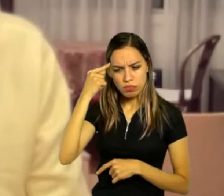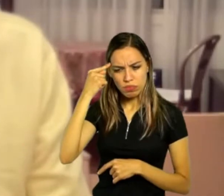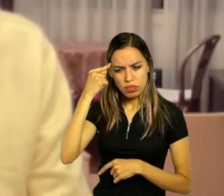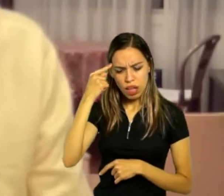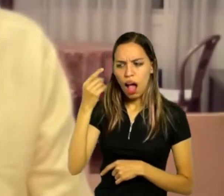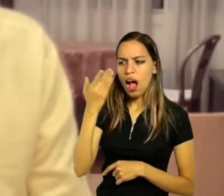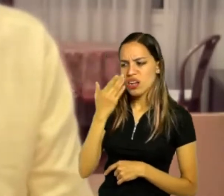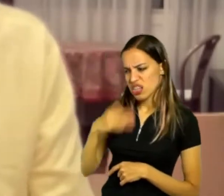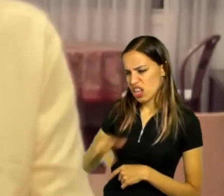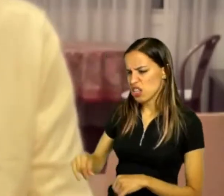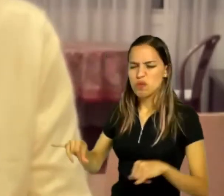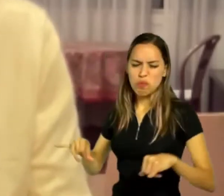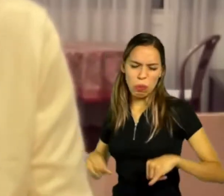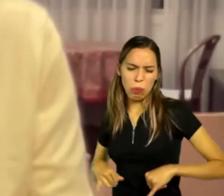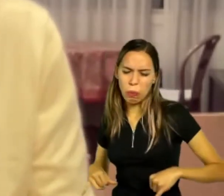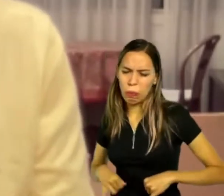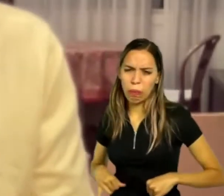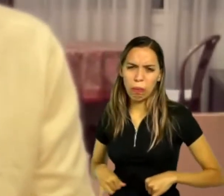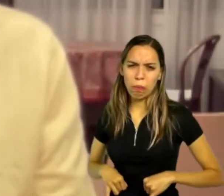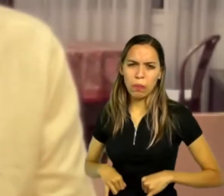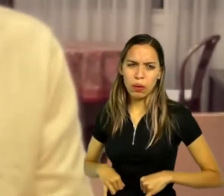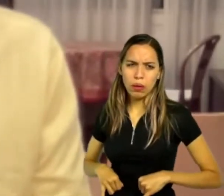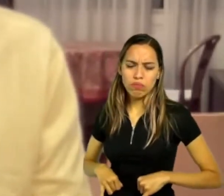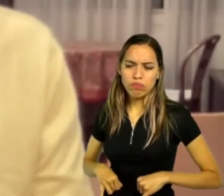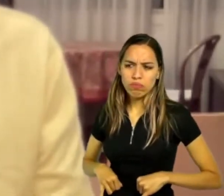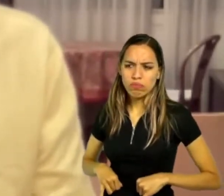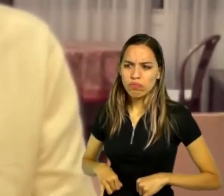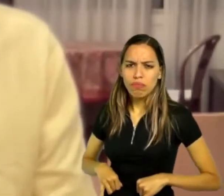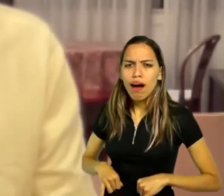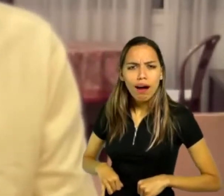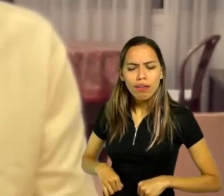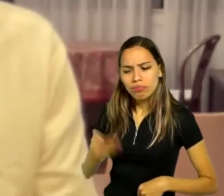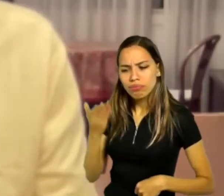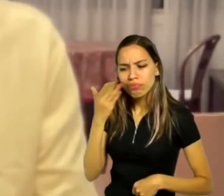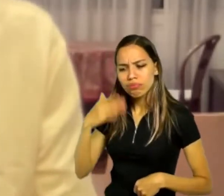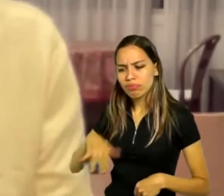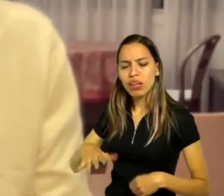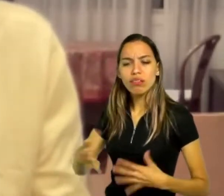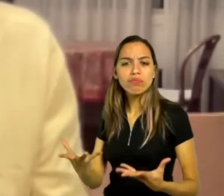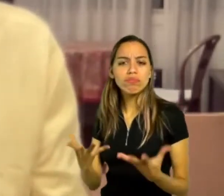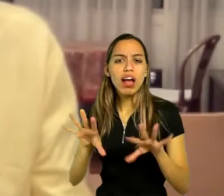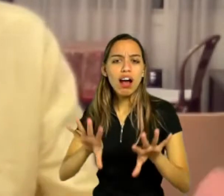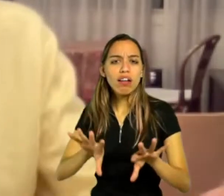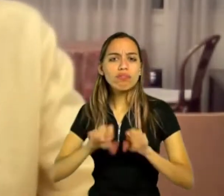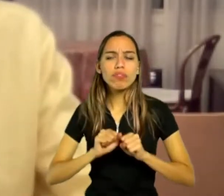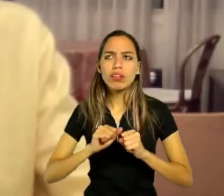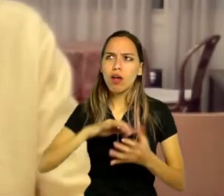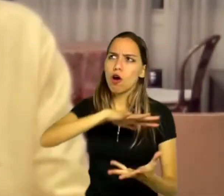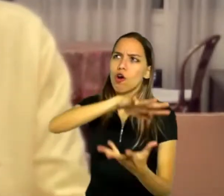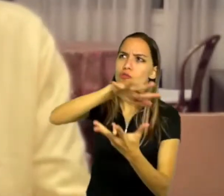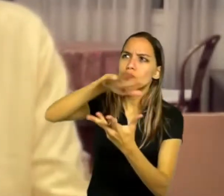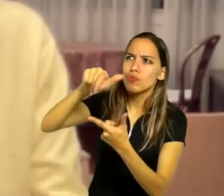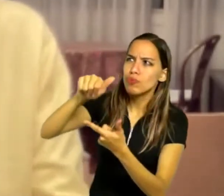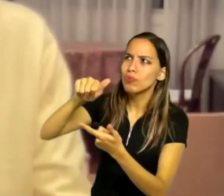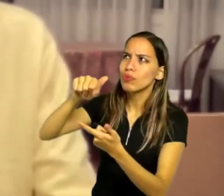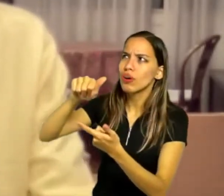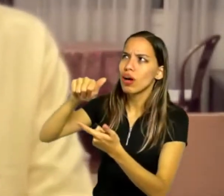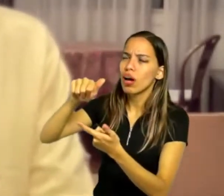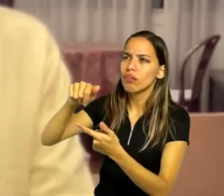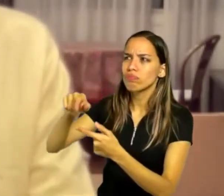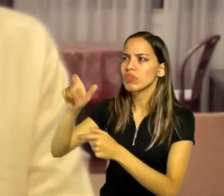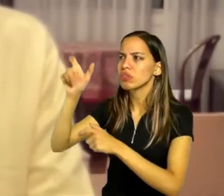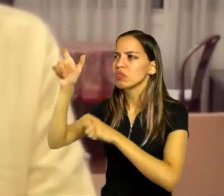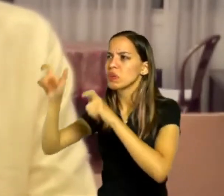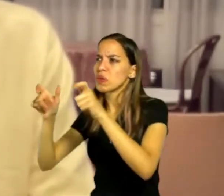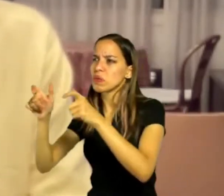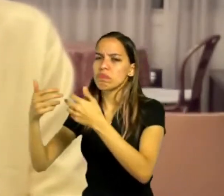momento. Porque a criança aceita o mundo como ele é. Não, assim, os outros tinham mãe, eu não tinha mãe.